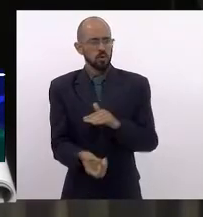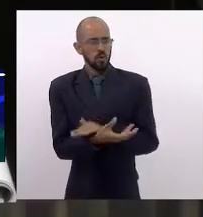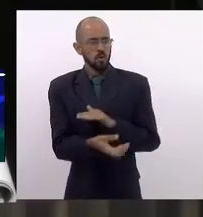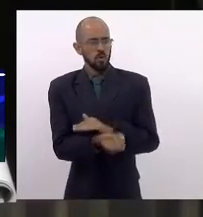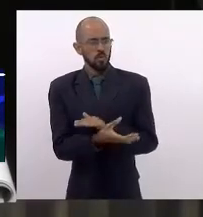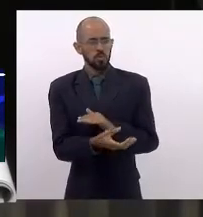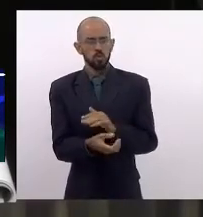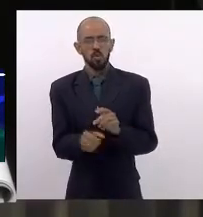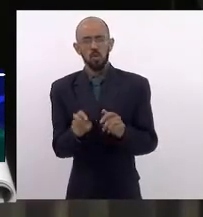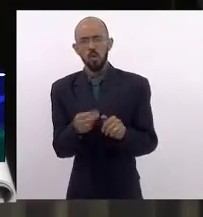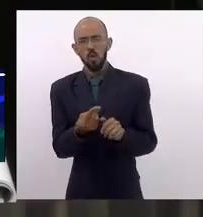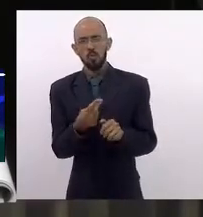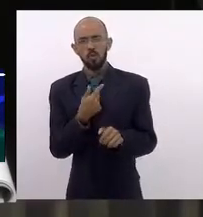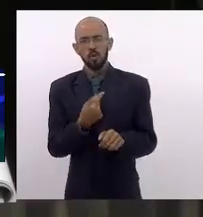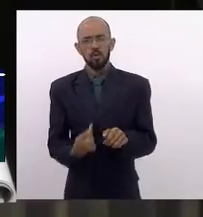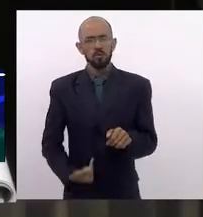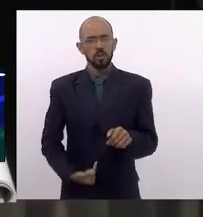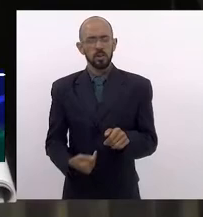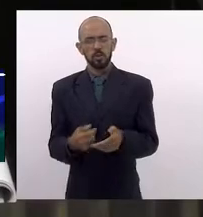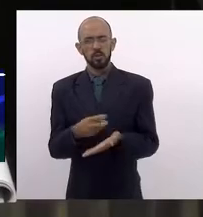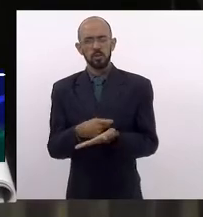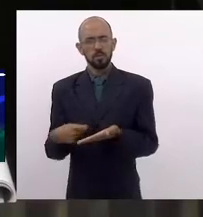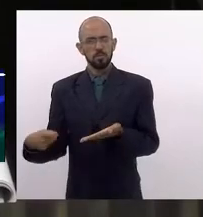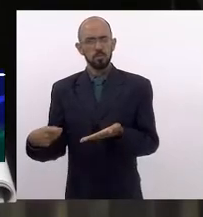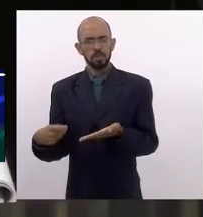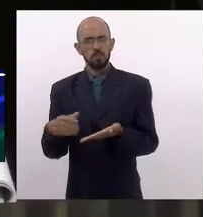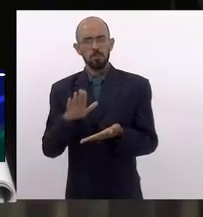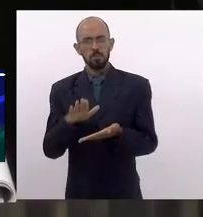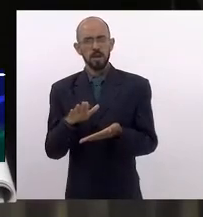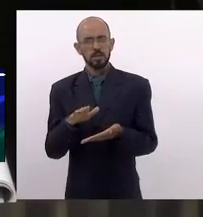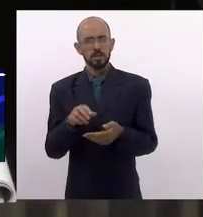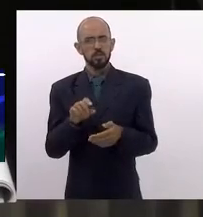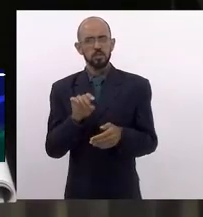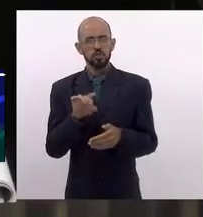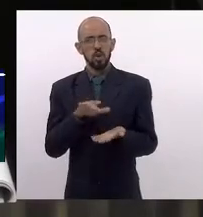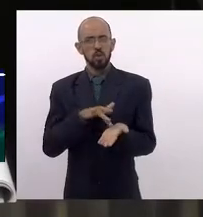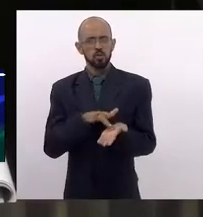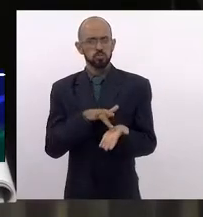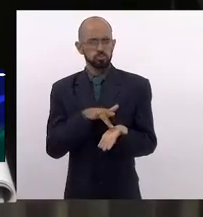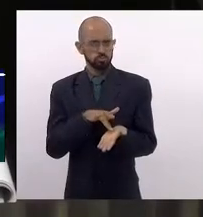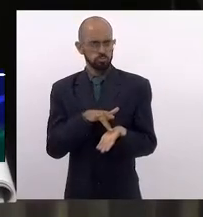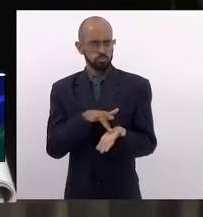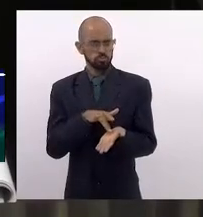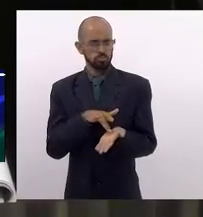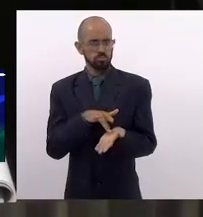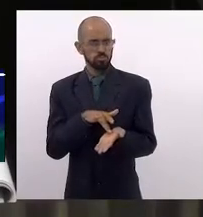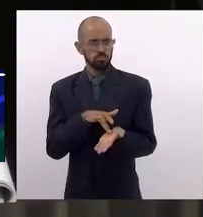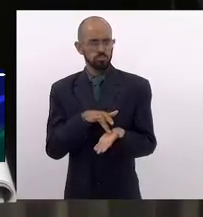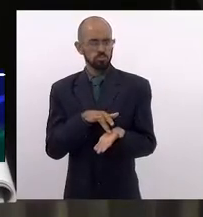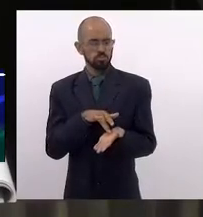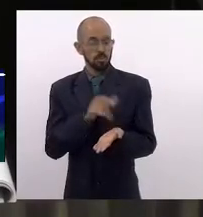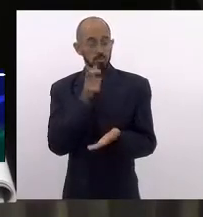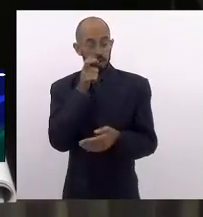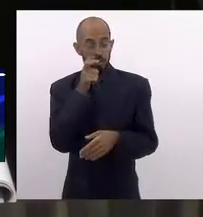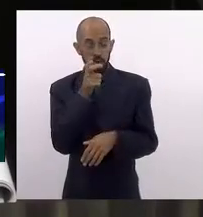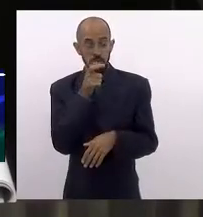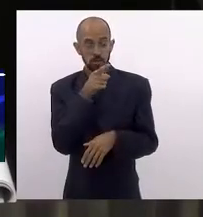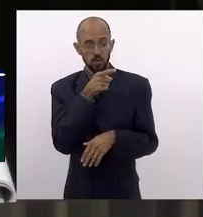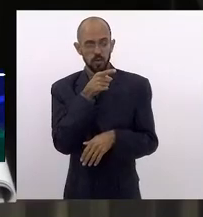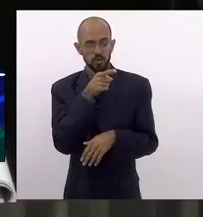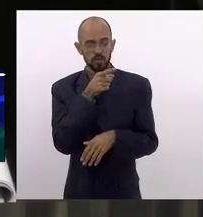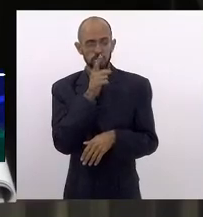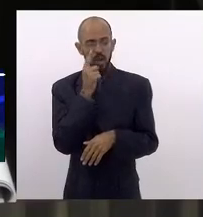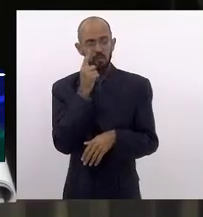que foi um governador que teve impeachment mas que isso não passava de nada preste bem atenção que eu tô falando hein eu já vi